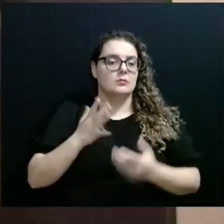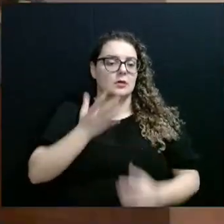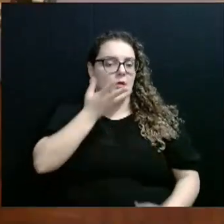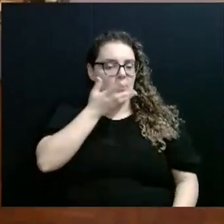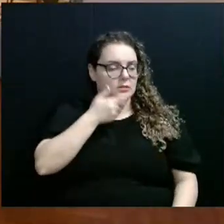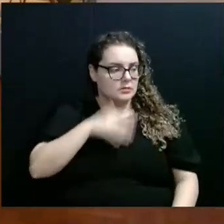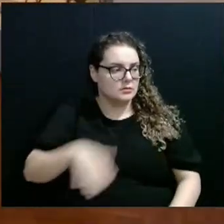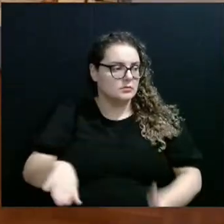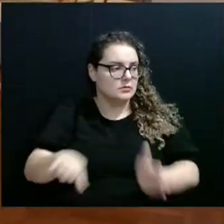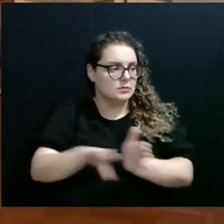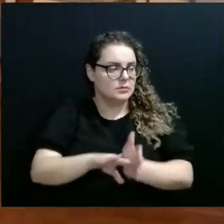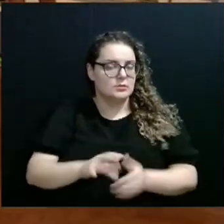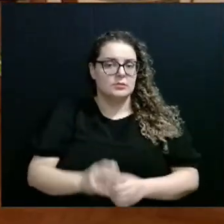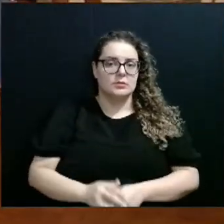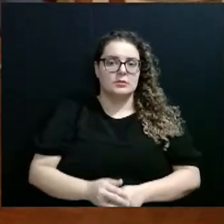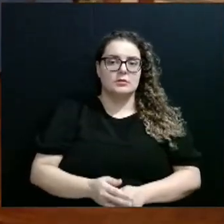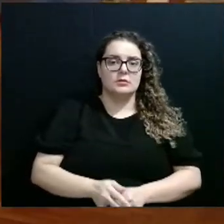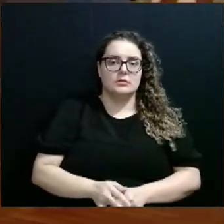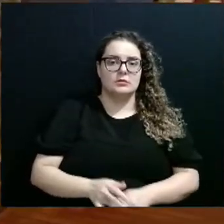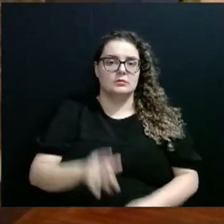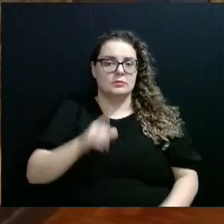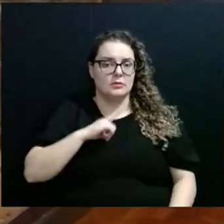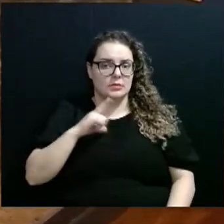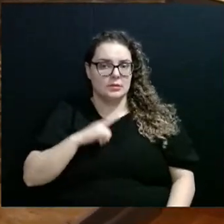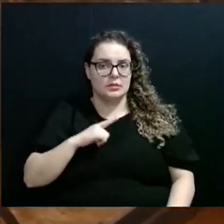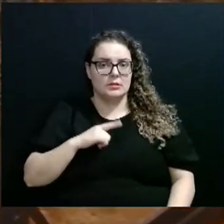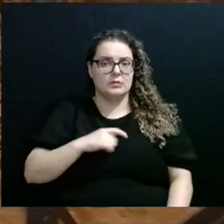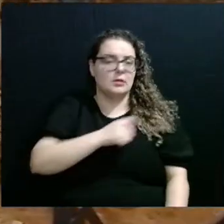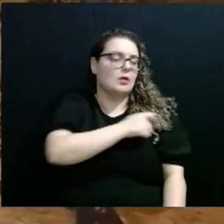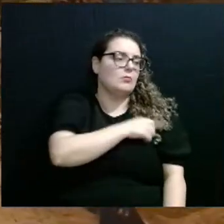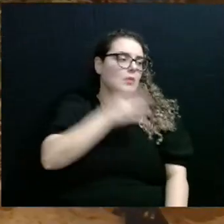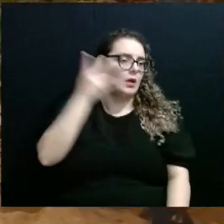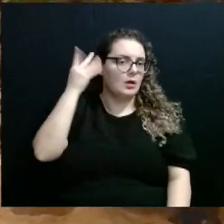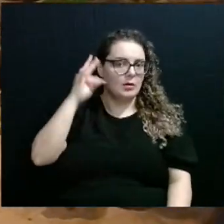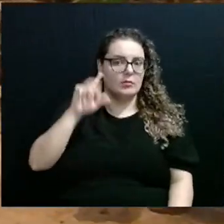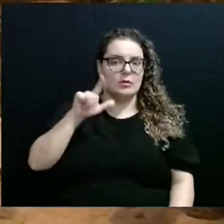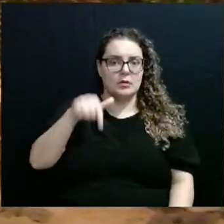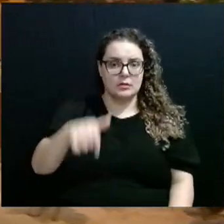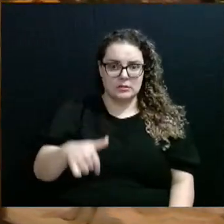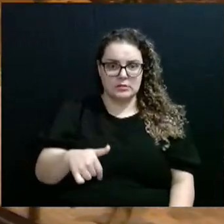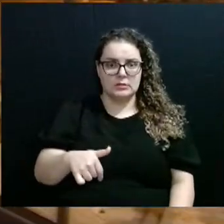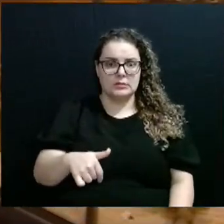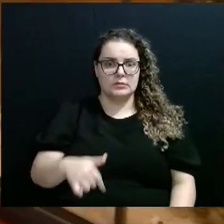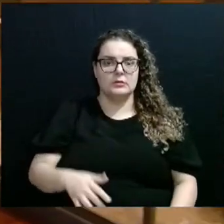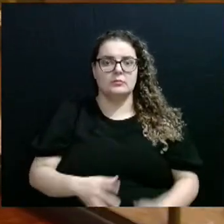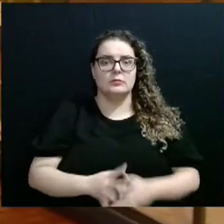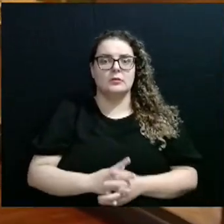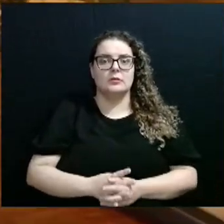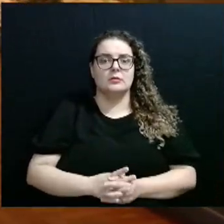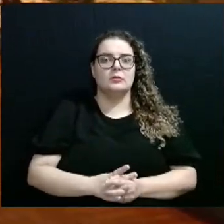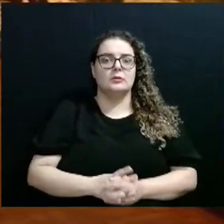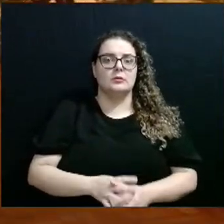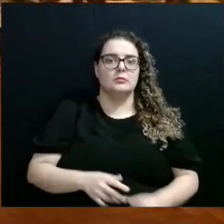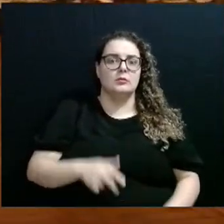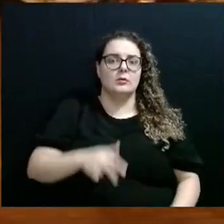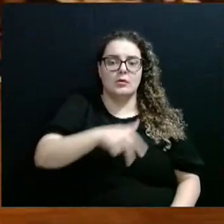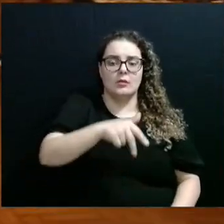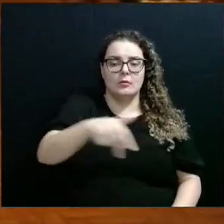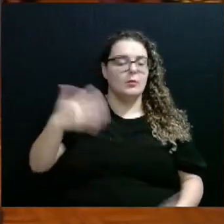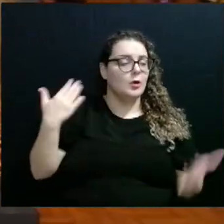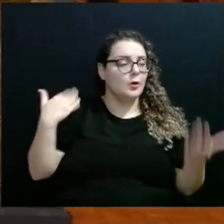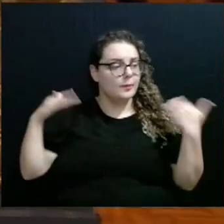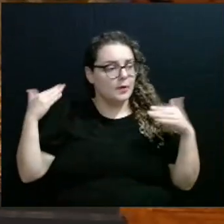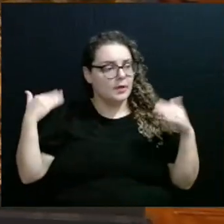chegar, vão ter uma aula teórica, depois as crianças vão dar uma voltinha com vocês aqui